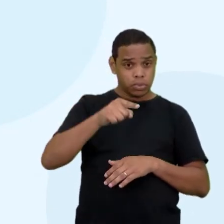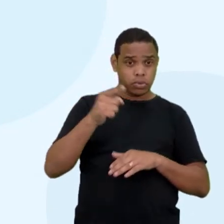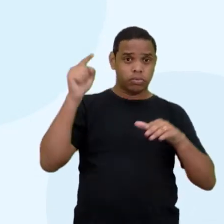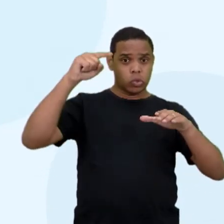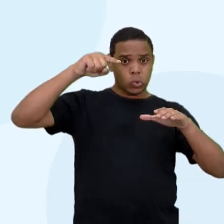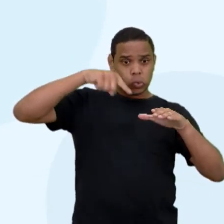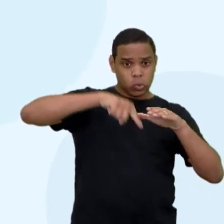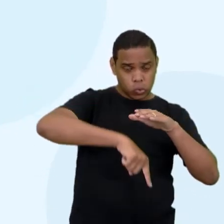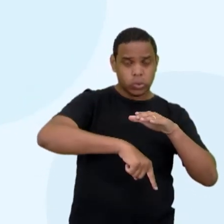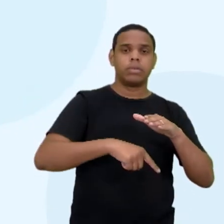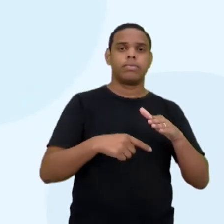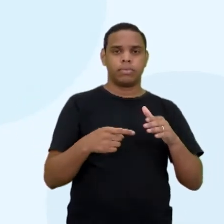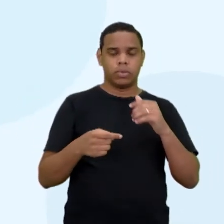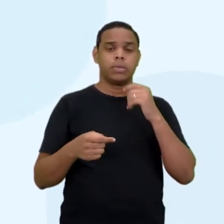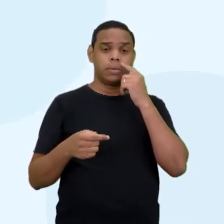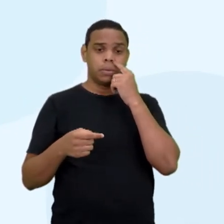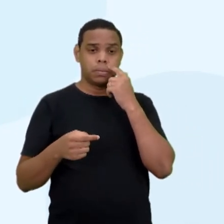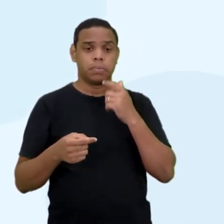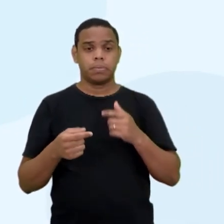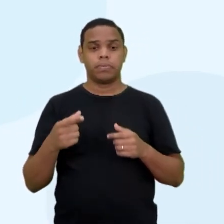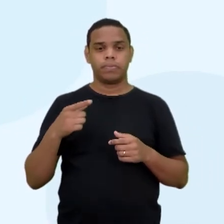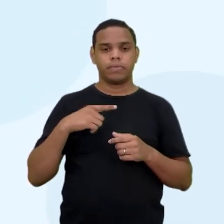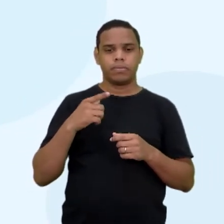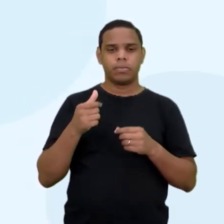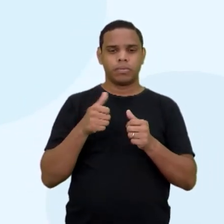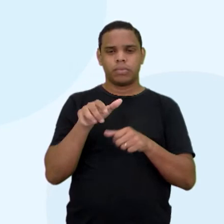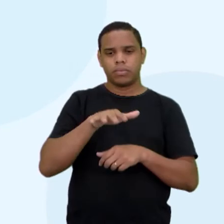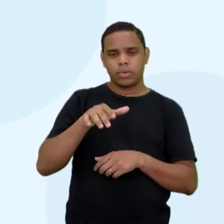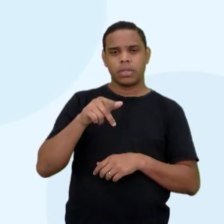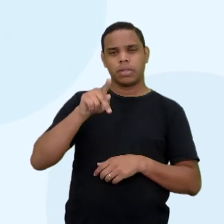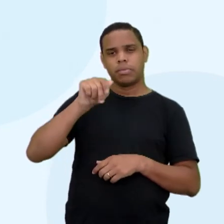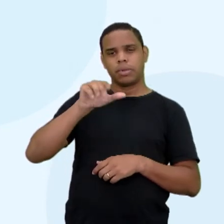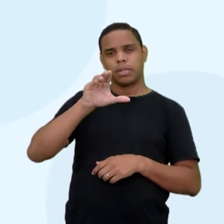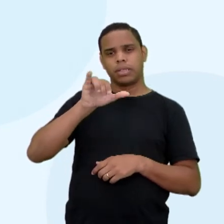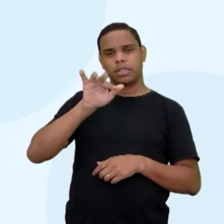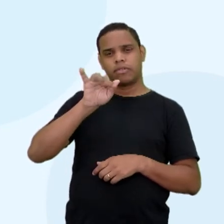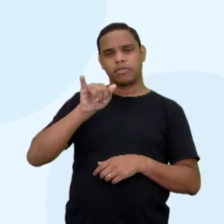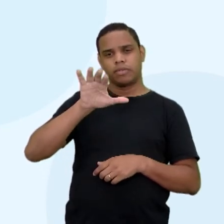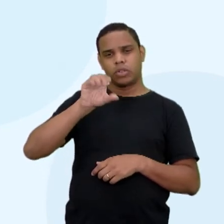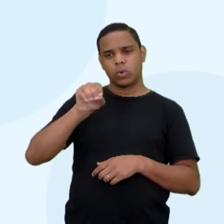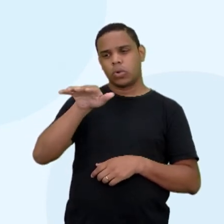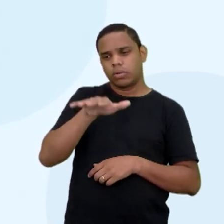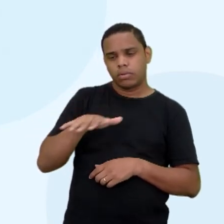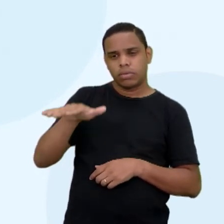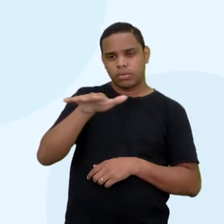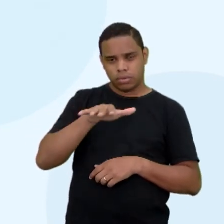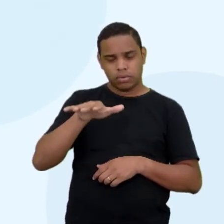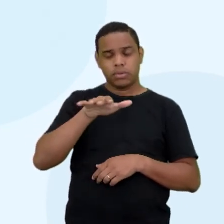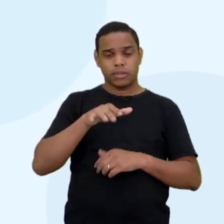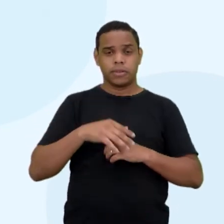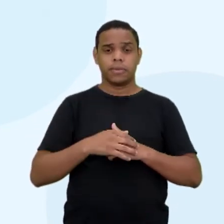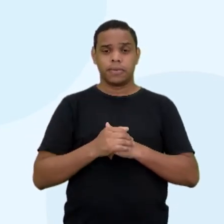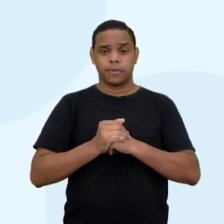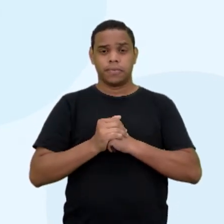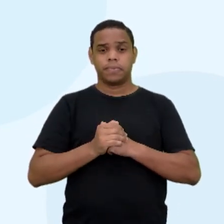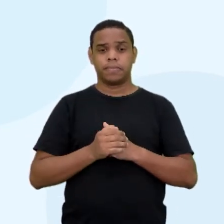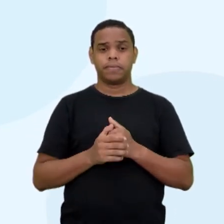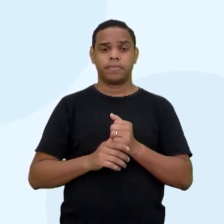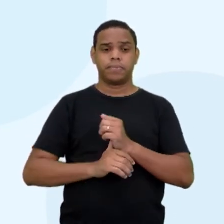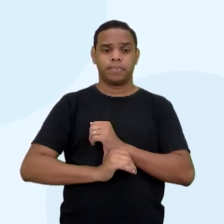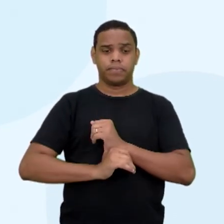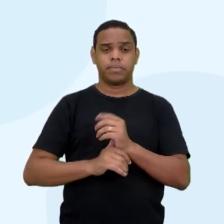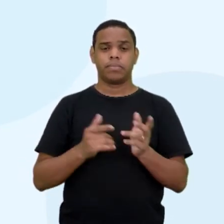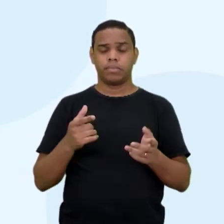né? E o Círculo do Fogo aí, ele pega toda essa região do Pacífico, né? Por isso que fala que é Círculo do Fogo do Pacífico,